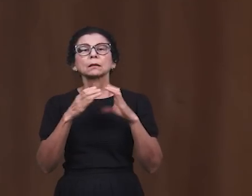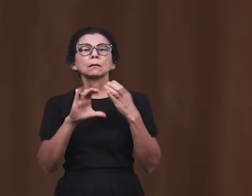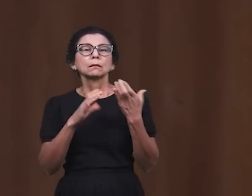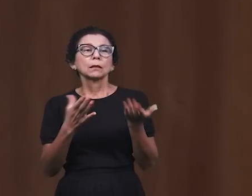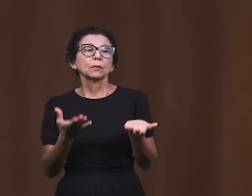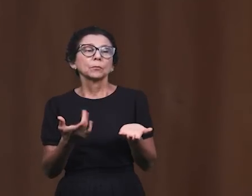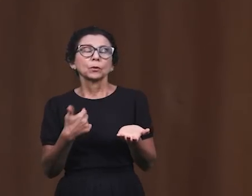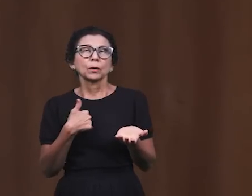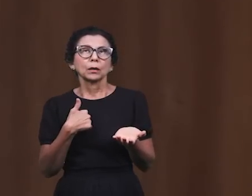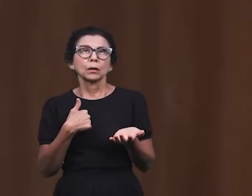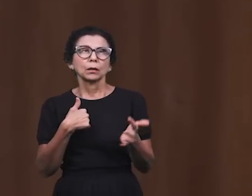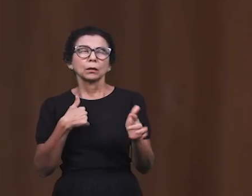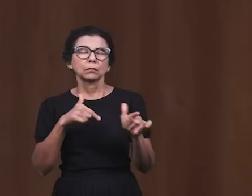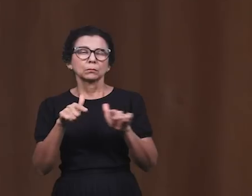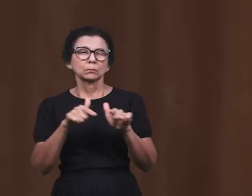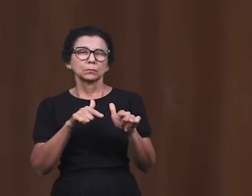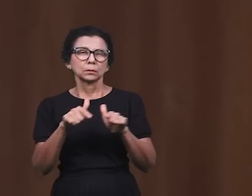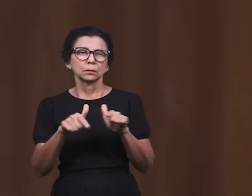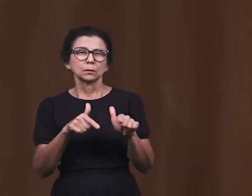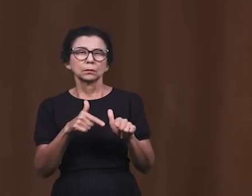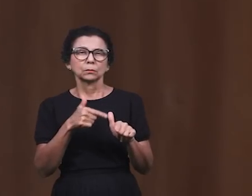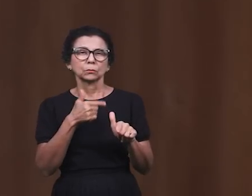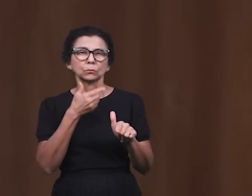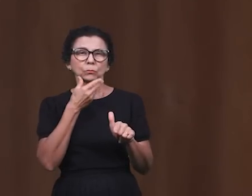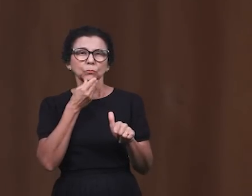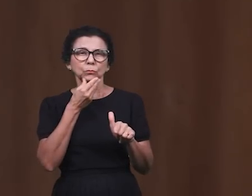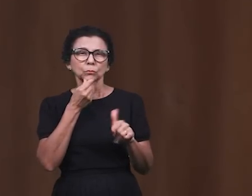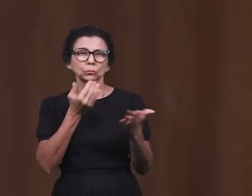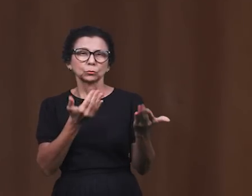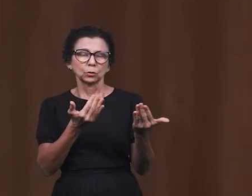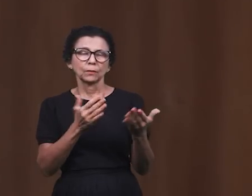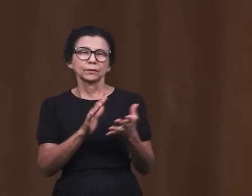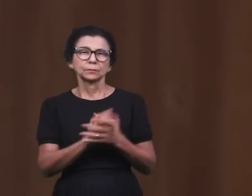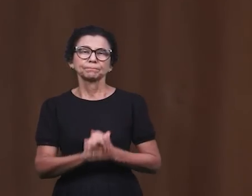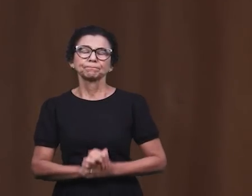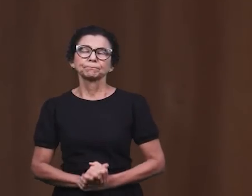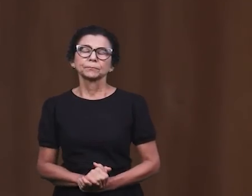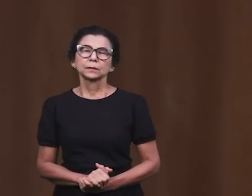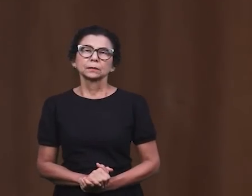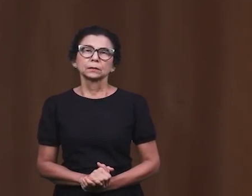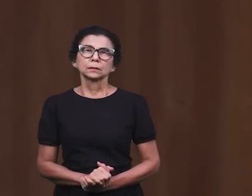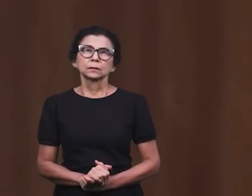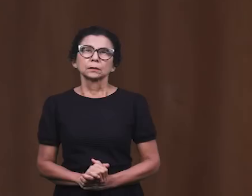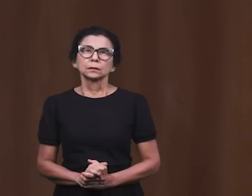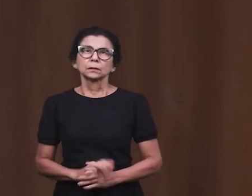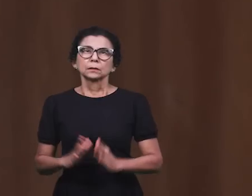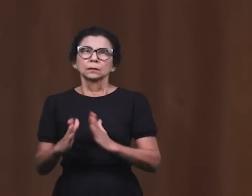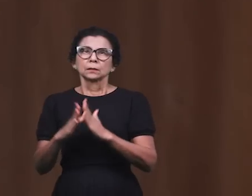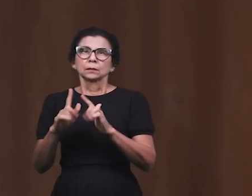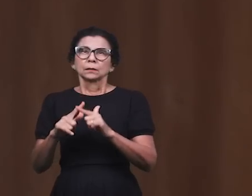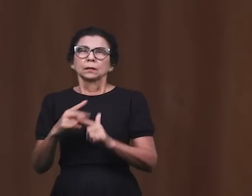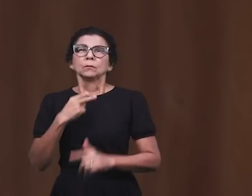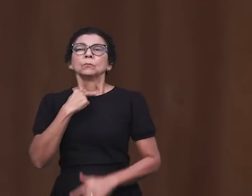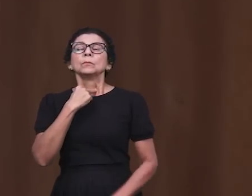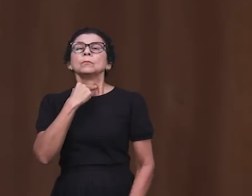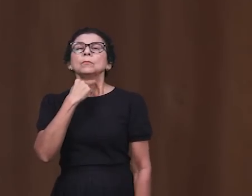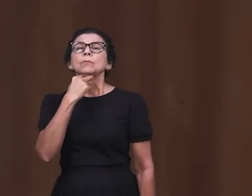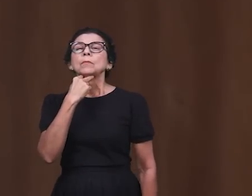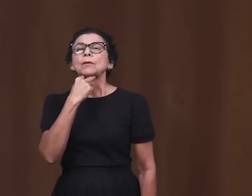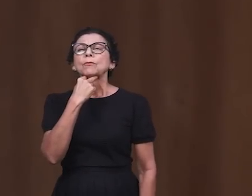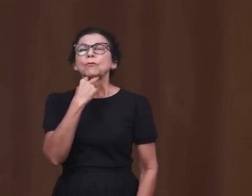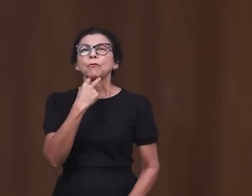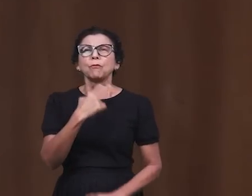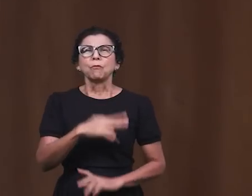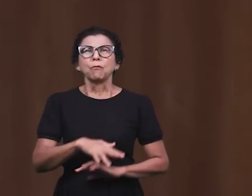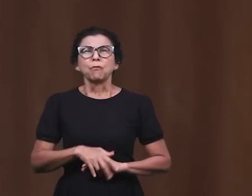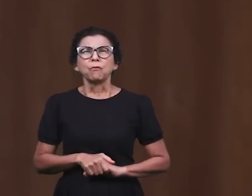pessoa... Eu trabalhei com um rapaz, eu pastoreei uma igreja, tinha um rapaz que tinha uma voz assim, era um baixo,